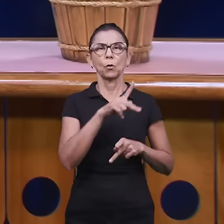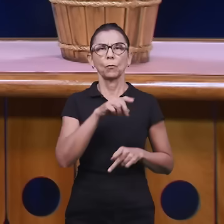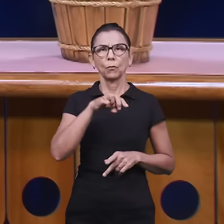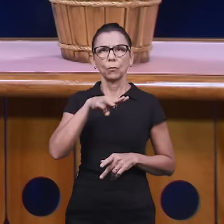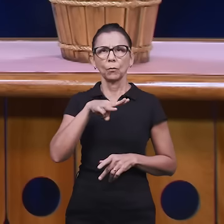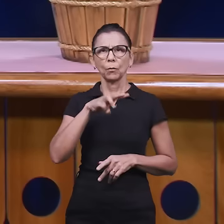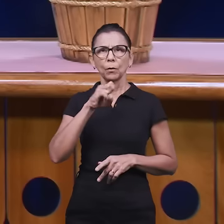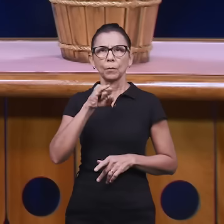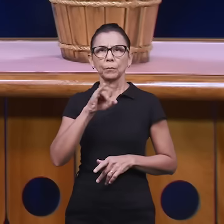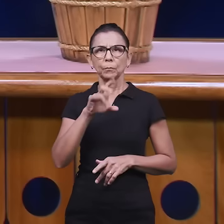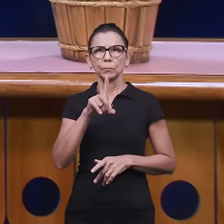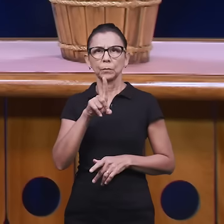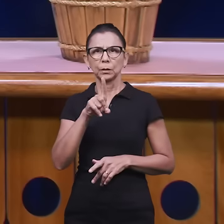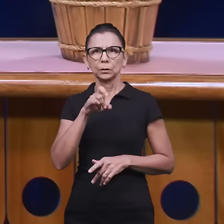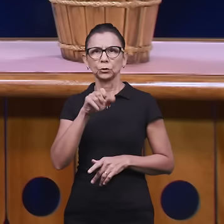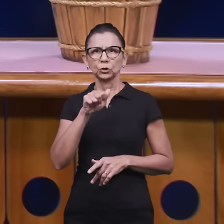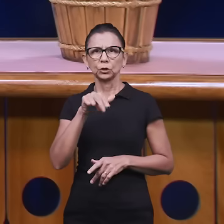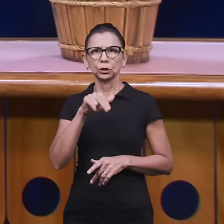valentes,